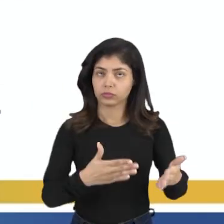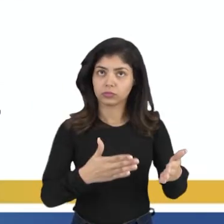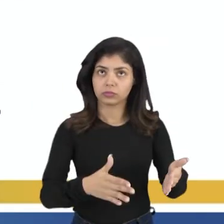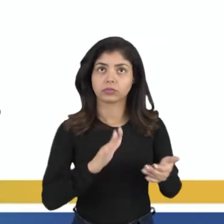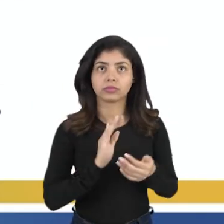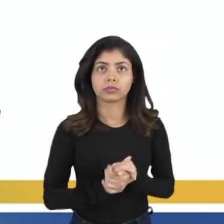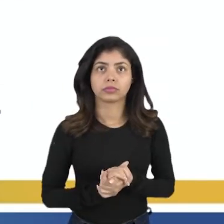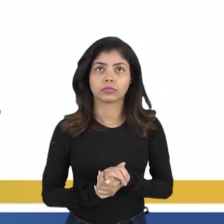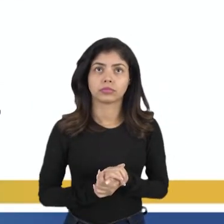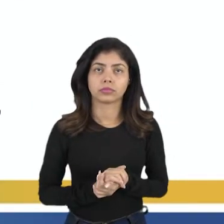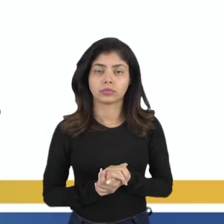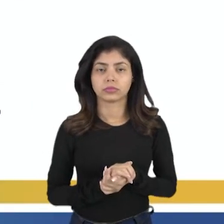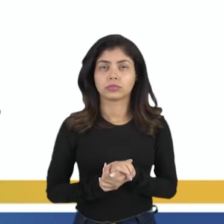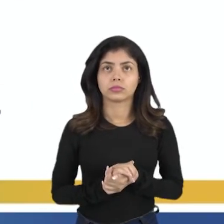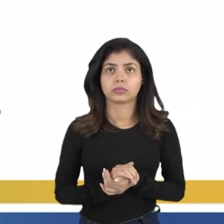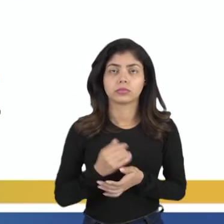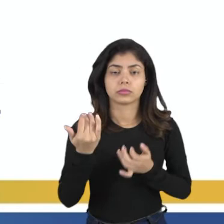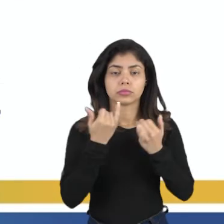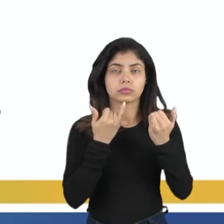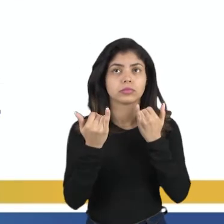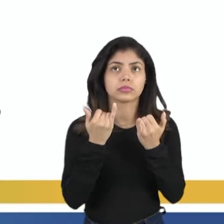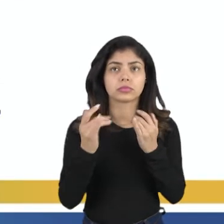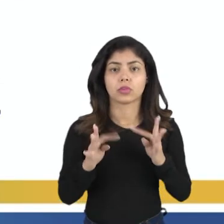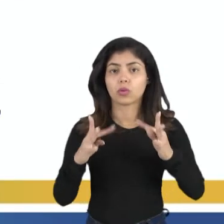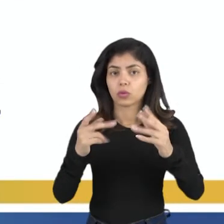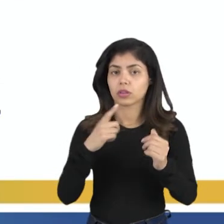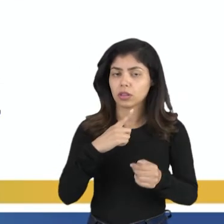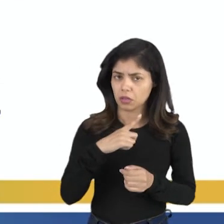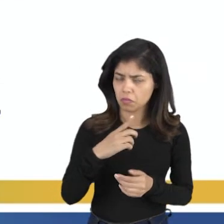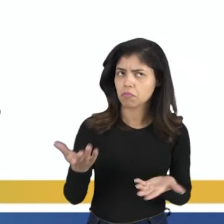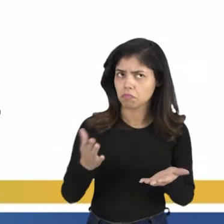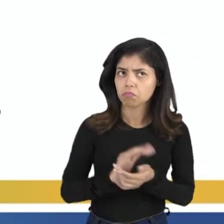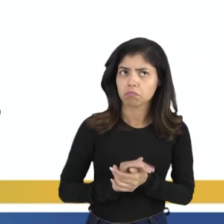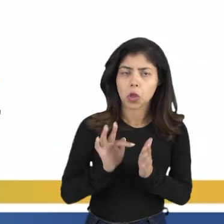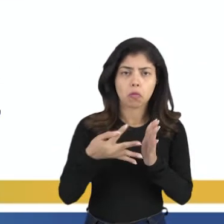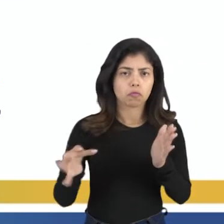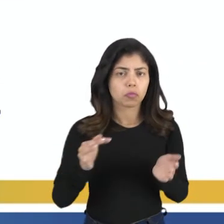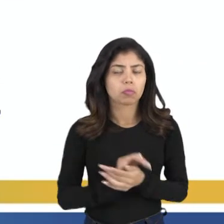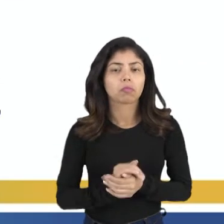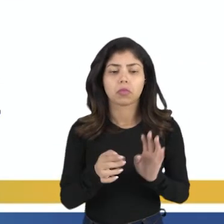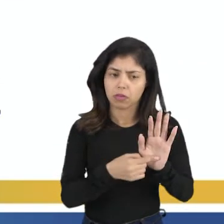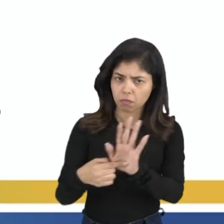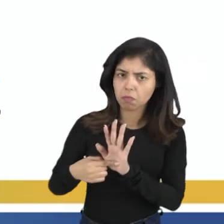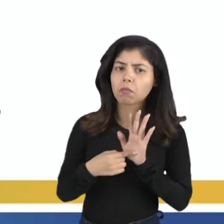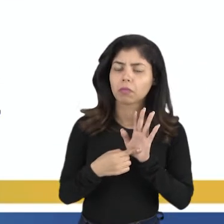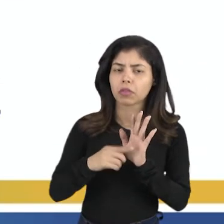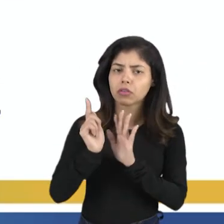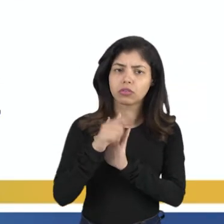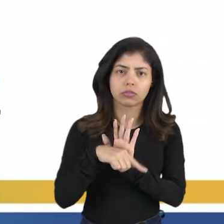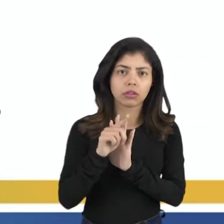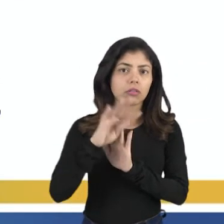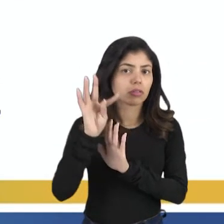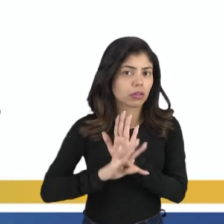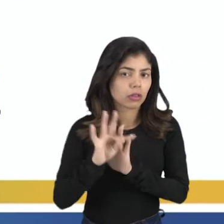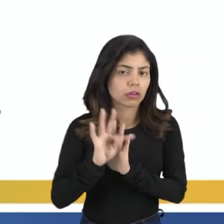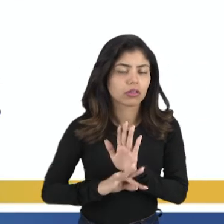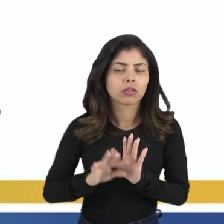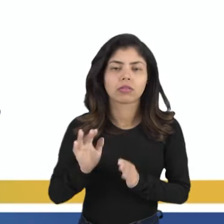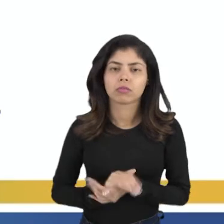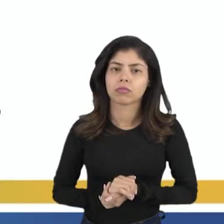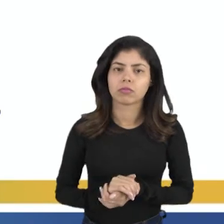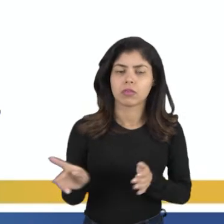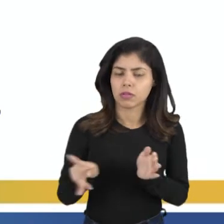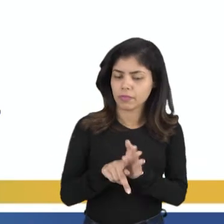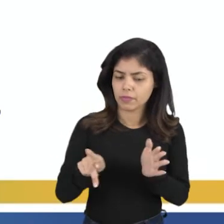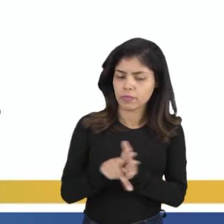objetividade, objetividade das informações. Tudo isso tem a ver com a função referencial e também o gênero textual colocado